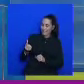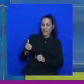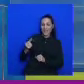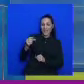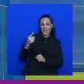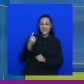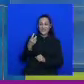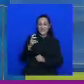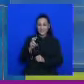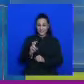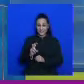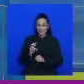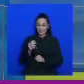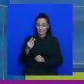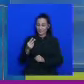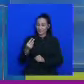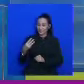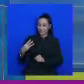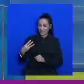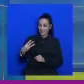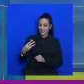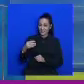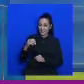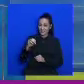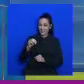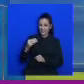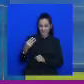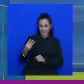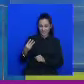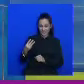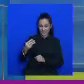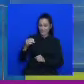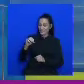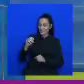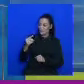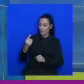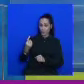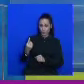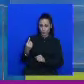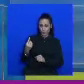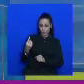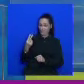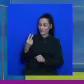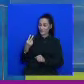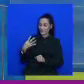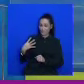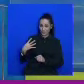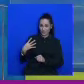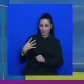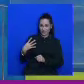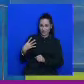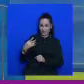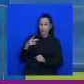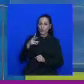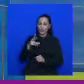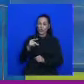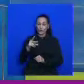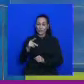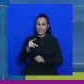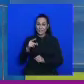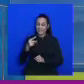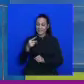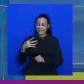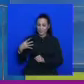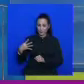06, 15, 23, 03, 01, 24,